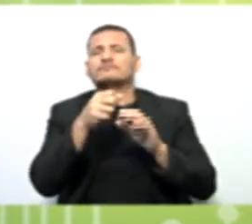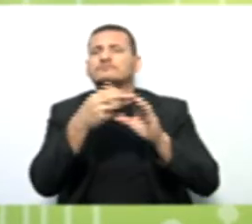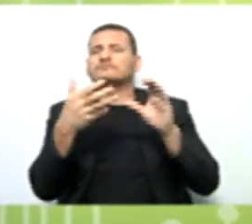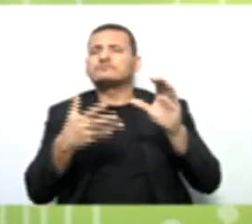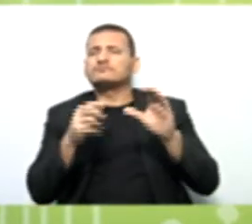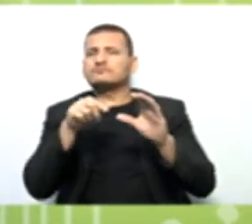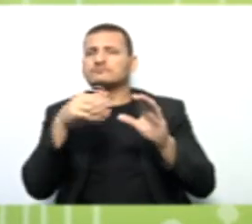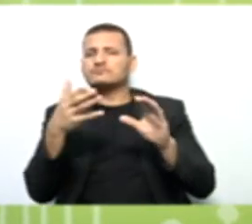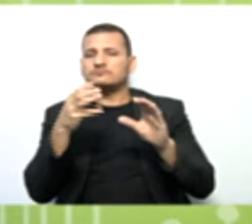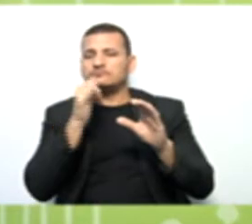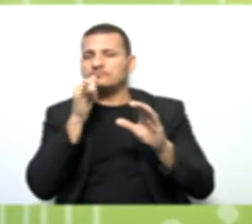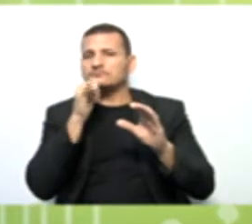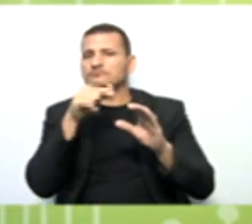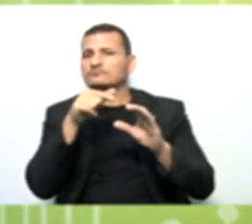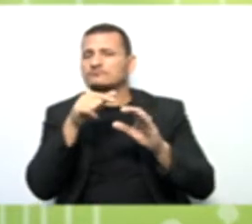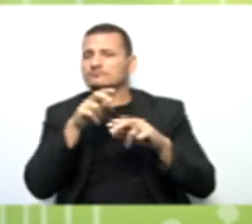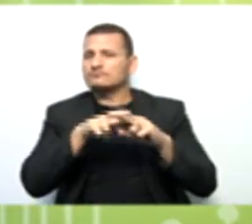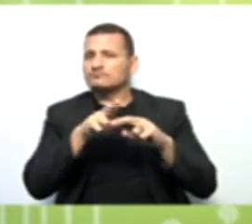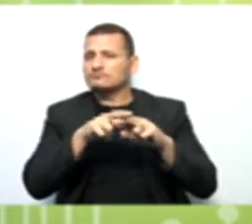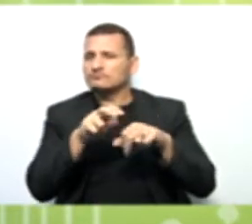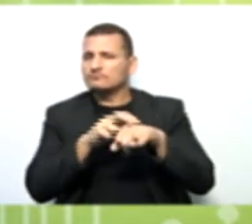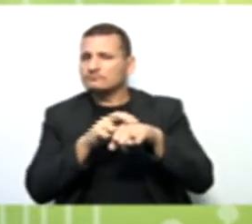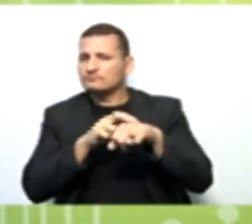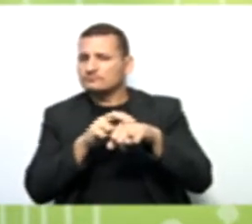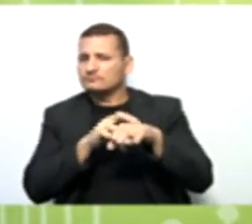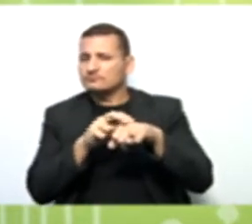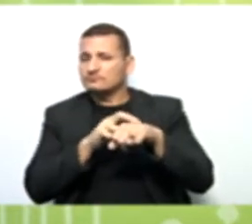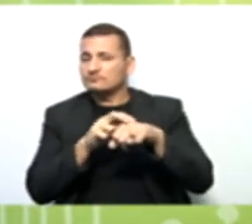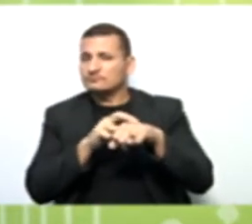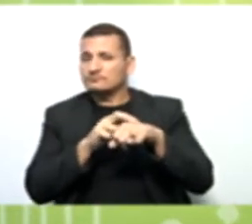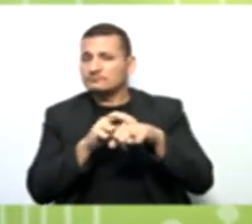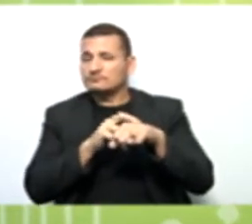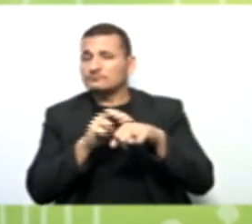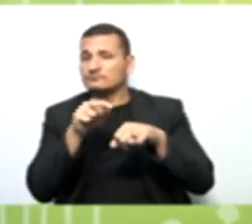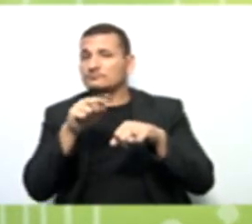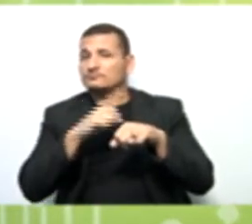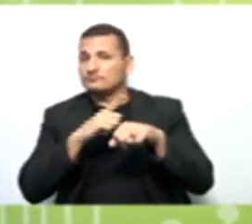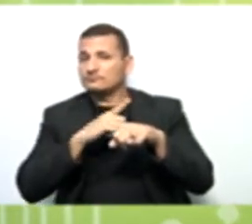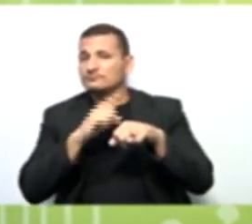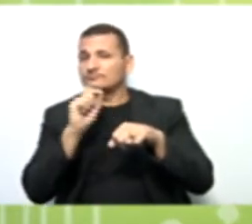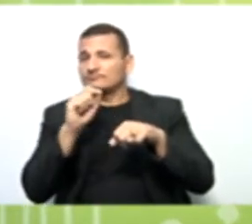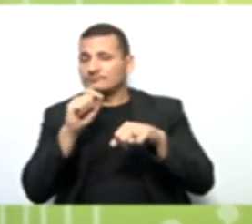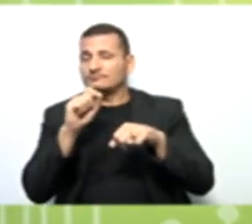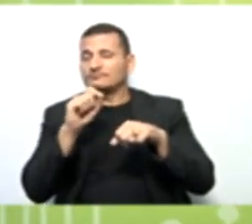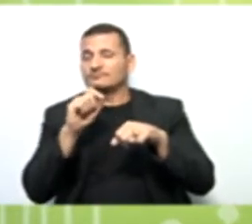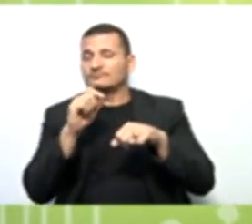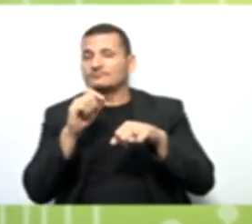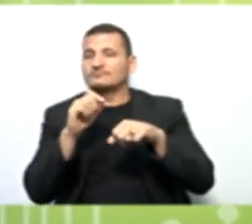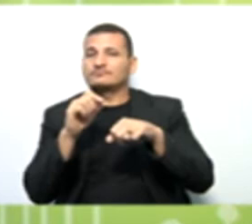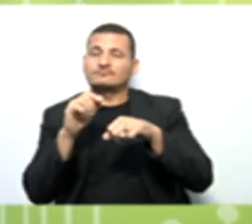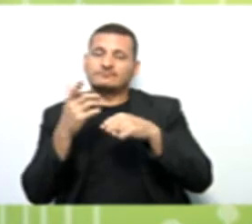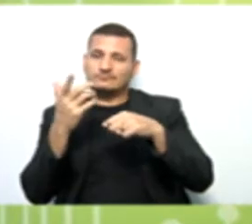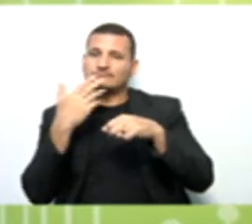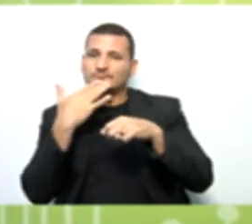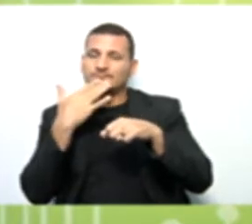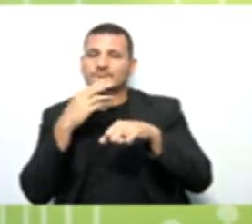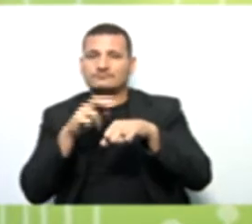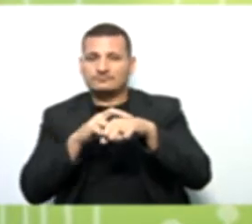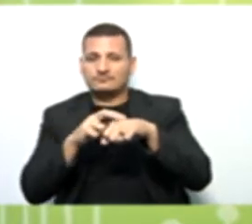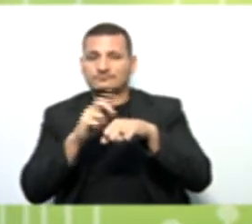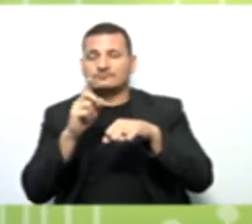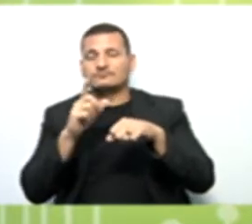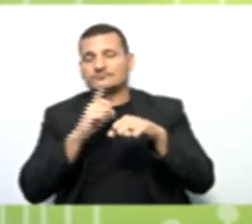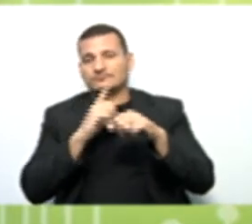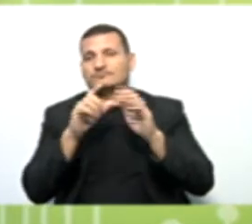característica? Digamos que a cadeira é verde. O atributo cor da minha cadeira possui estado verde. Então, nós temos aí o conceito